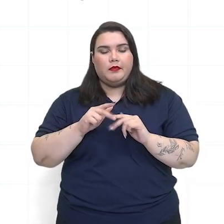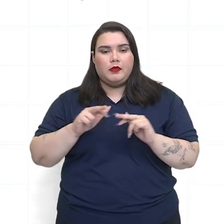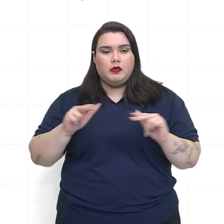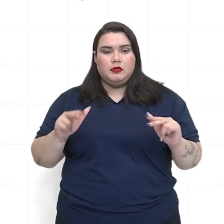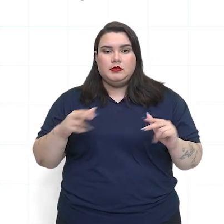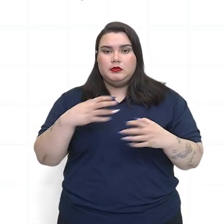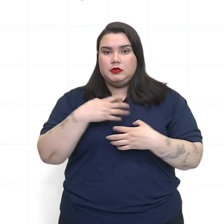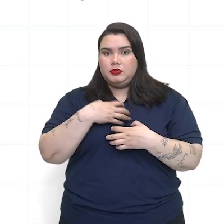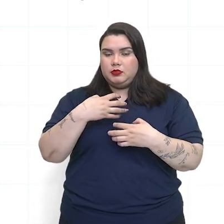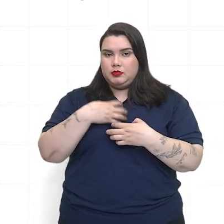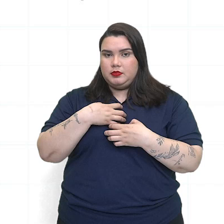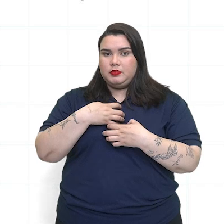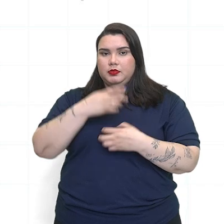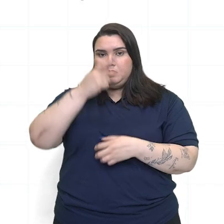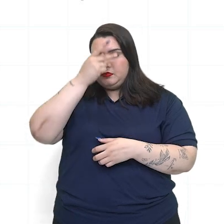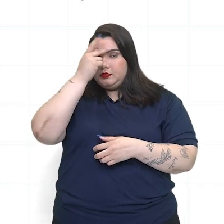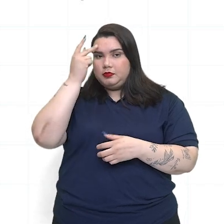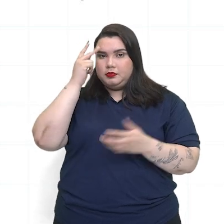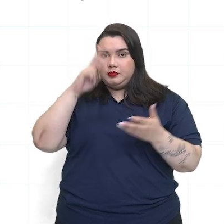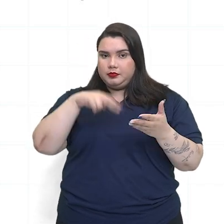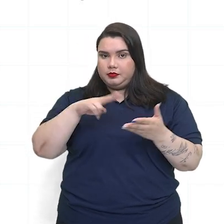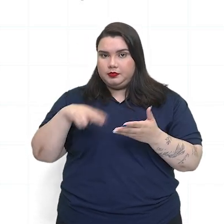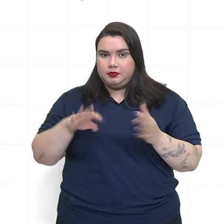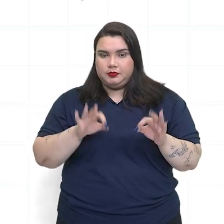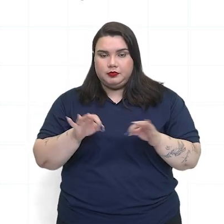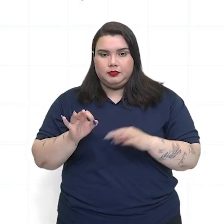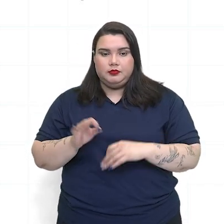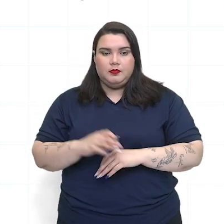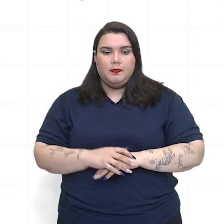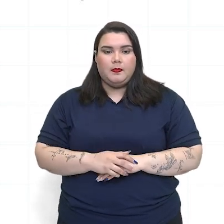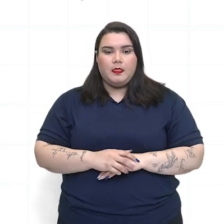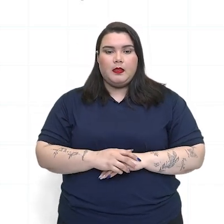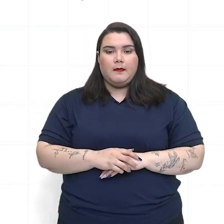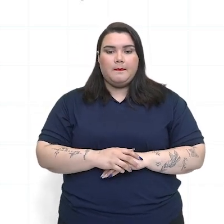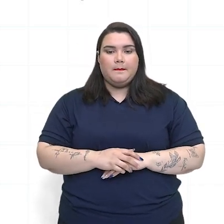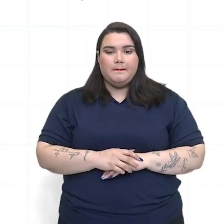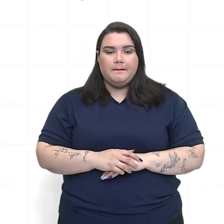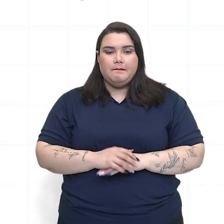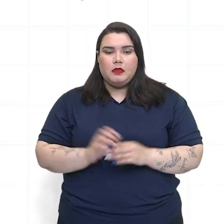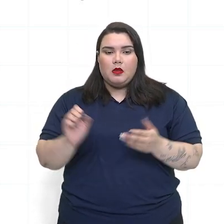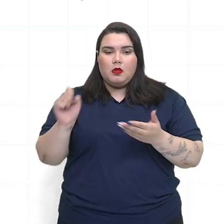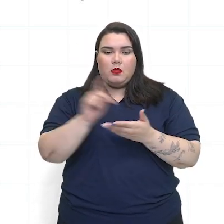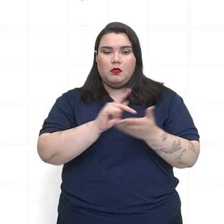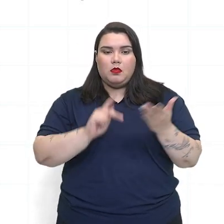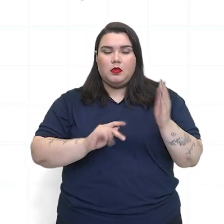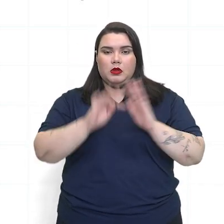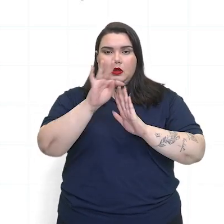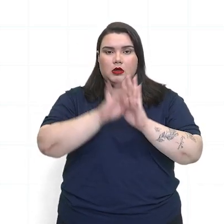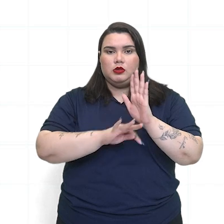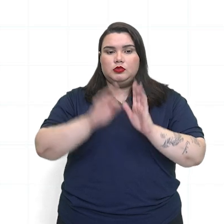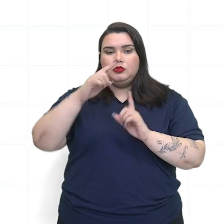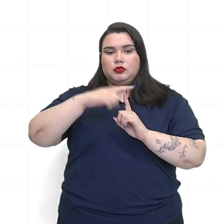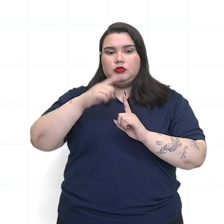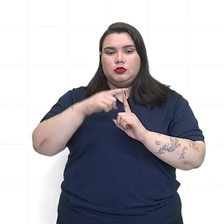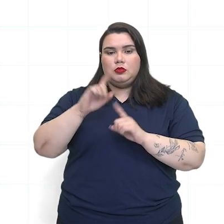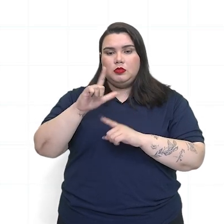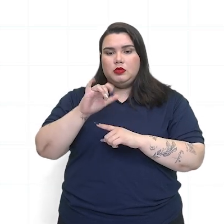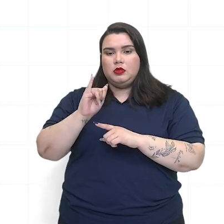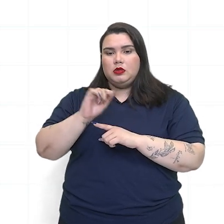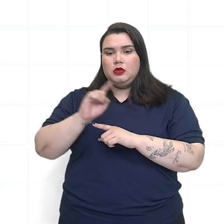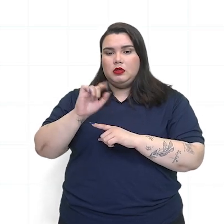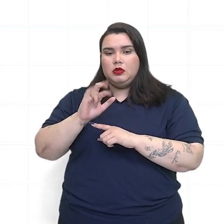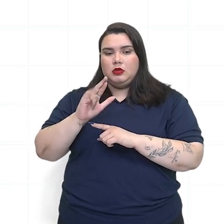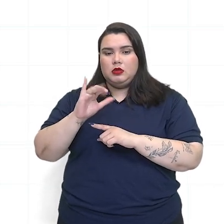diversos sentimentos no leitor. Então, o poema é um texto do gênero lírico, né,